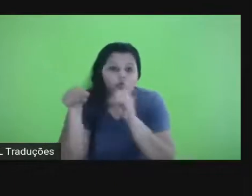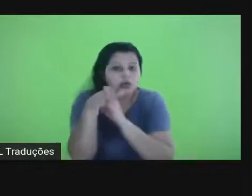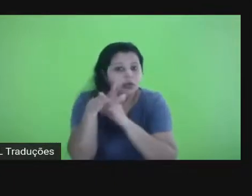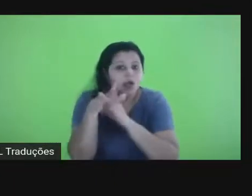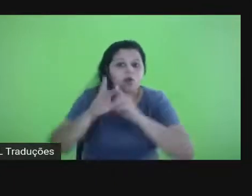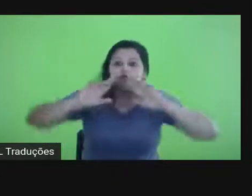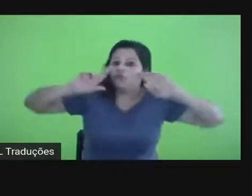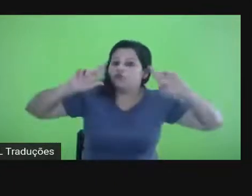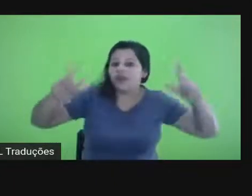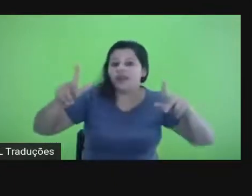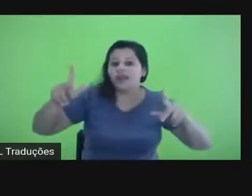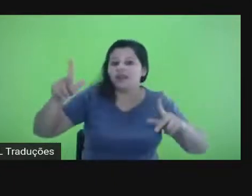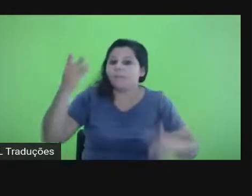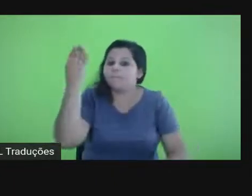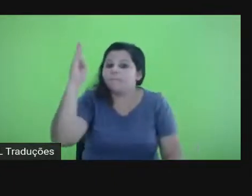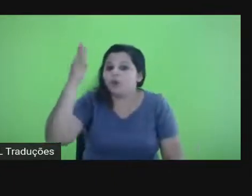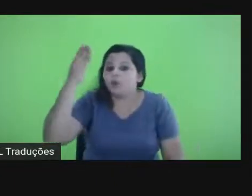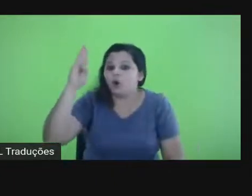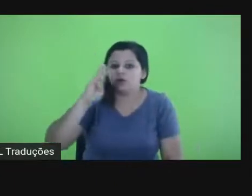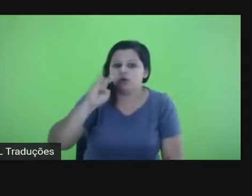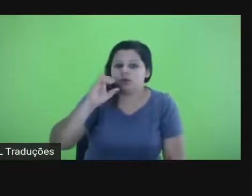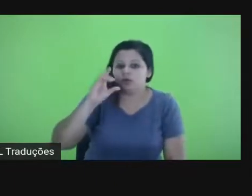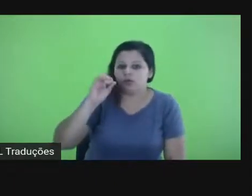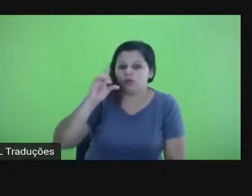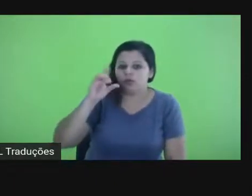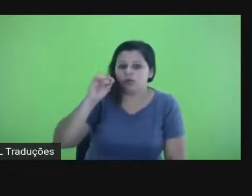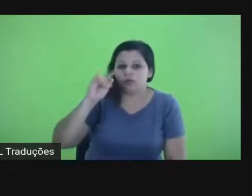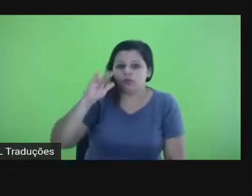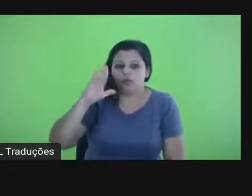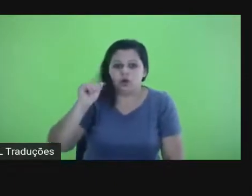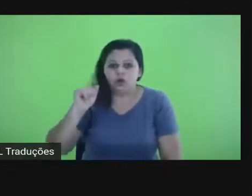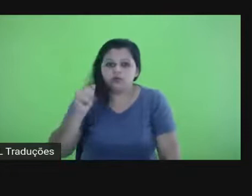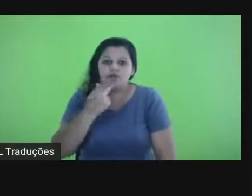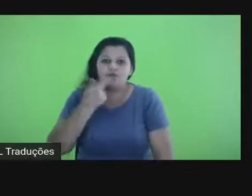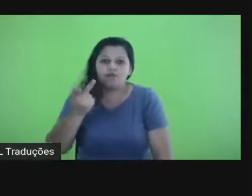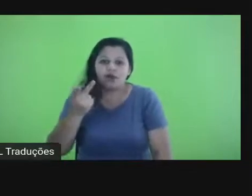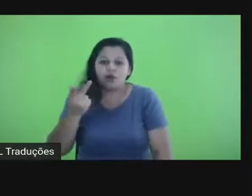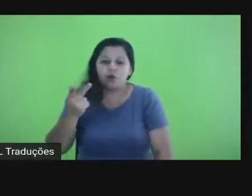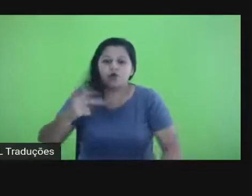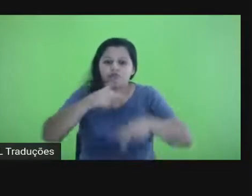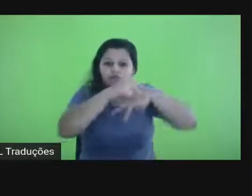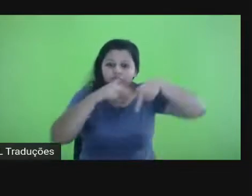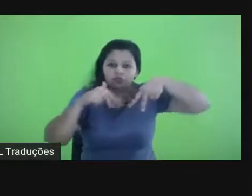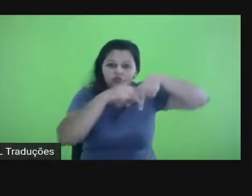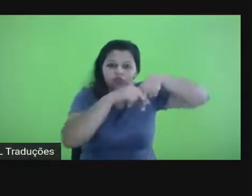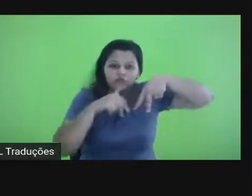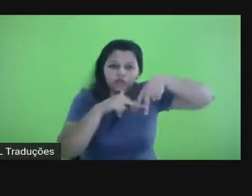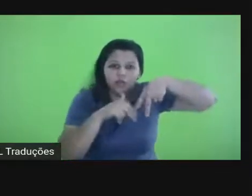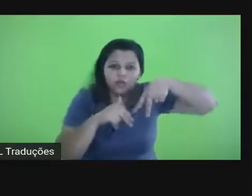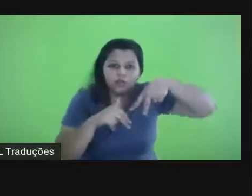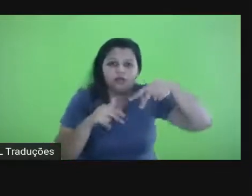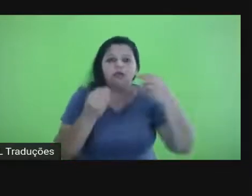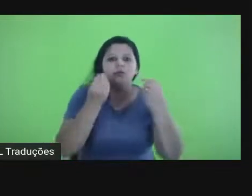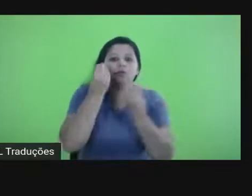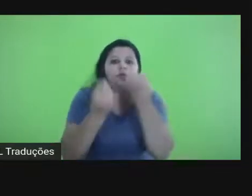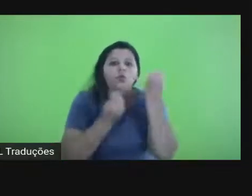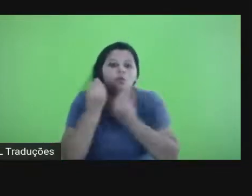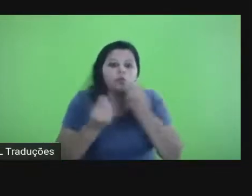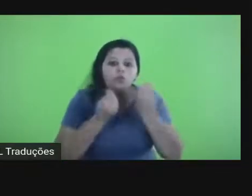coisa importante também de definir, né? Falou em gênero, a gente está falando de como a